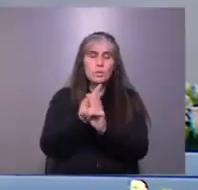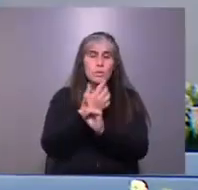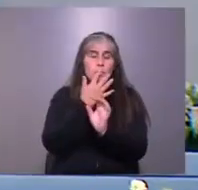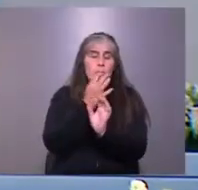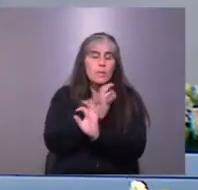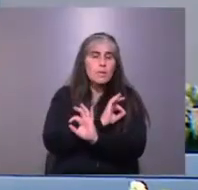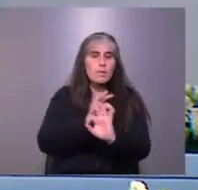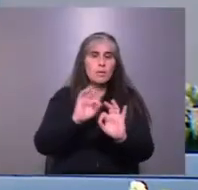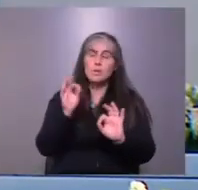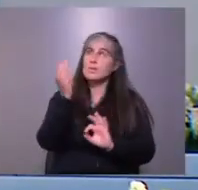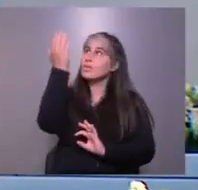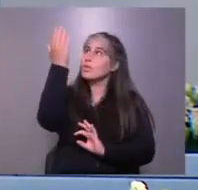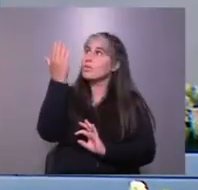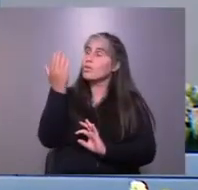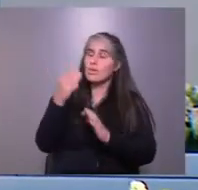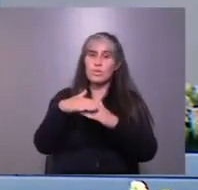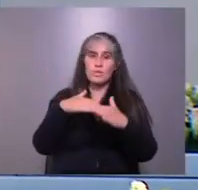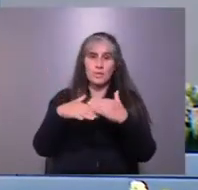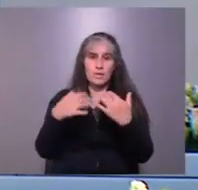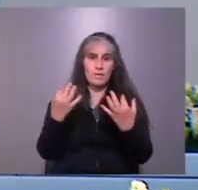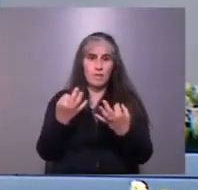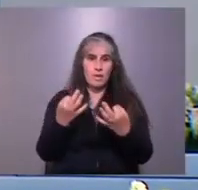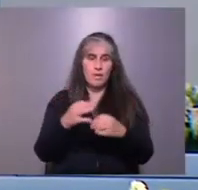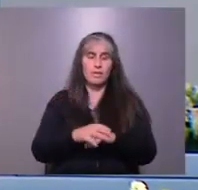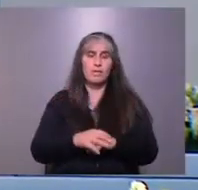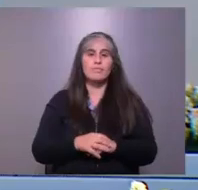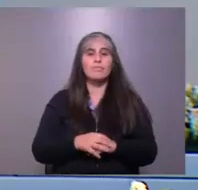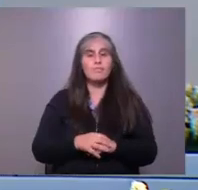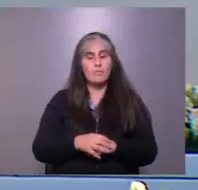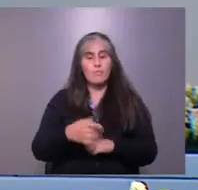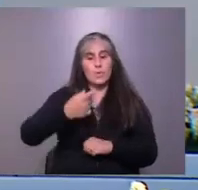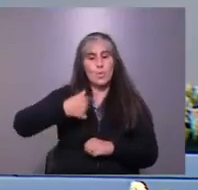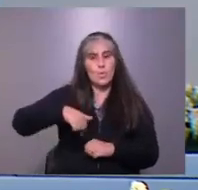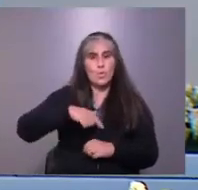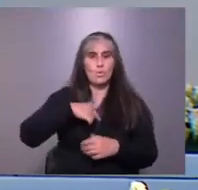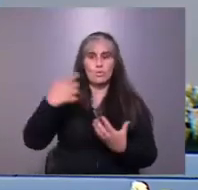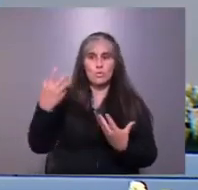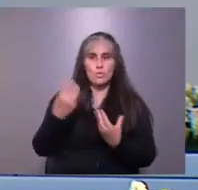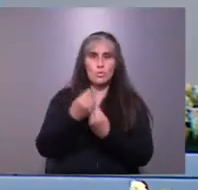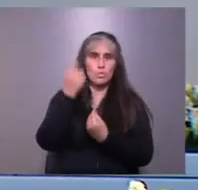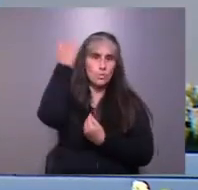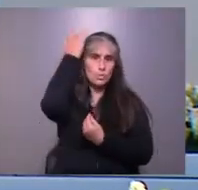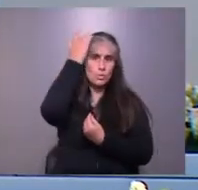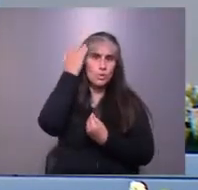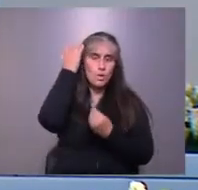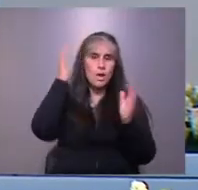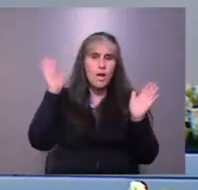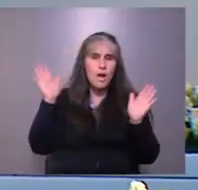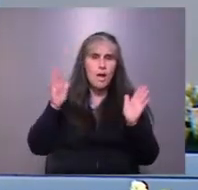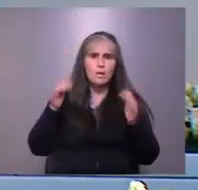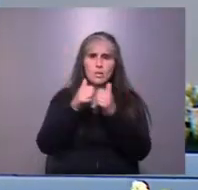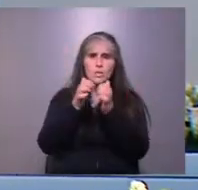maravilhas. Por isso, com os anjos e os arcanjos, e os tronos